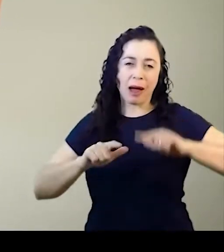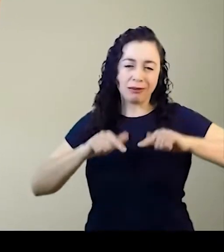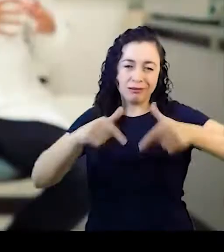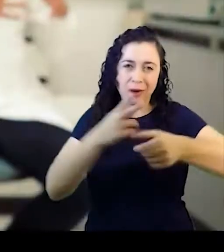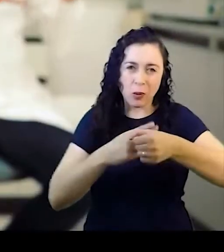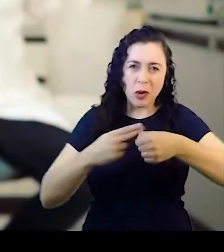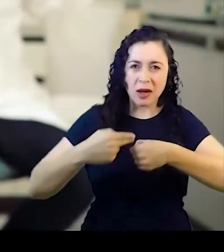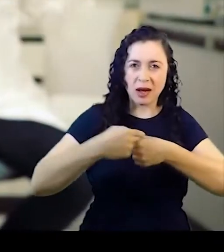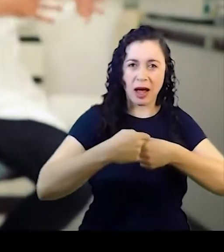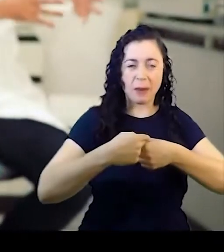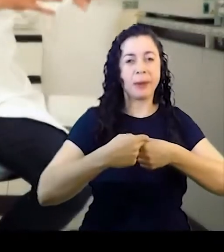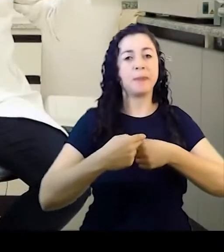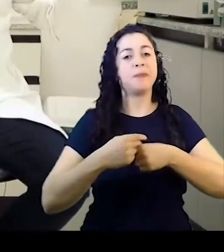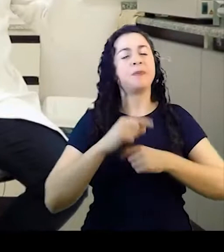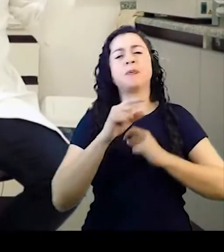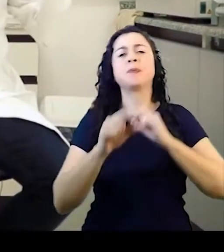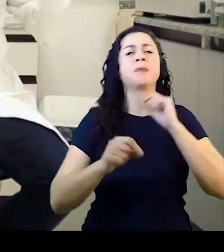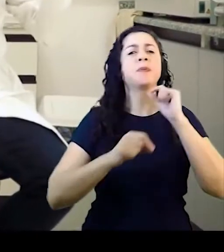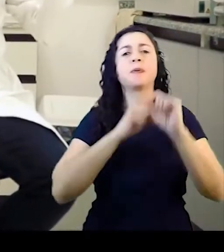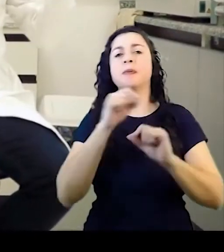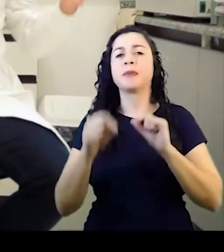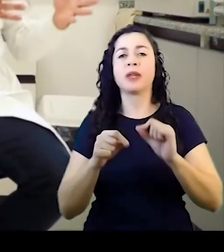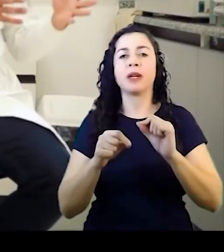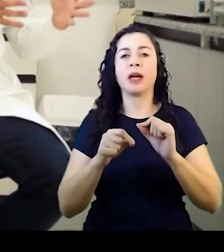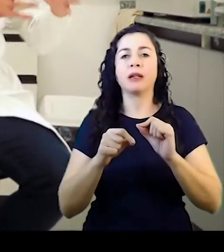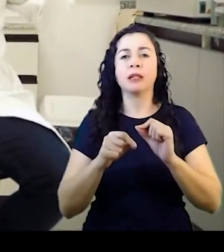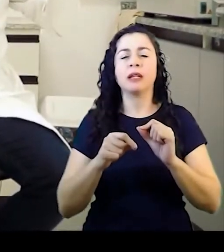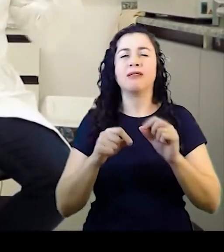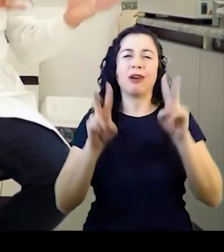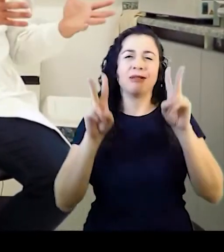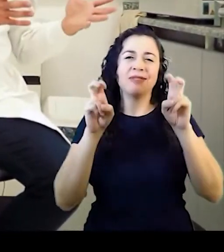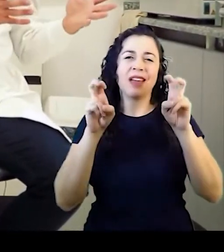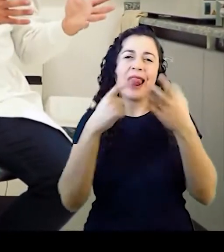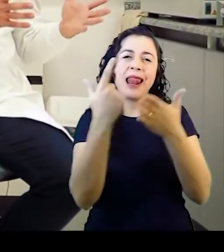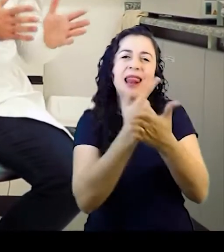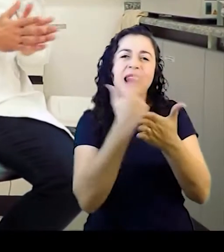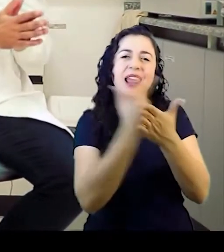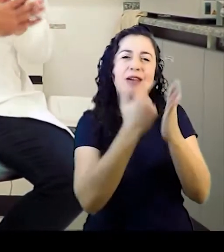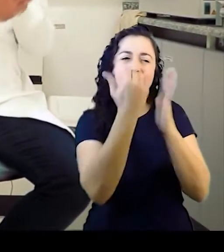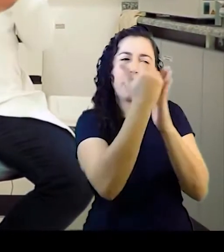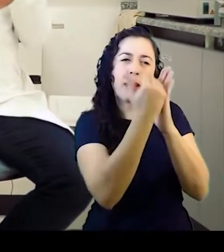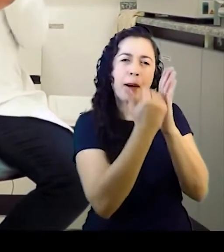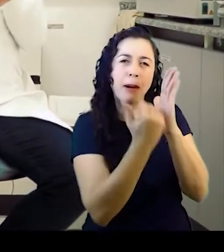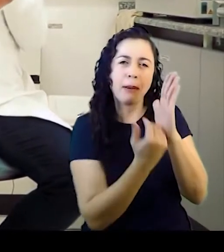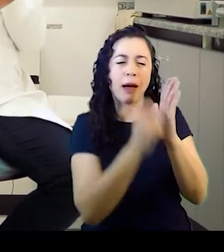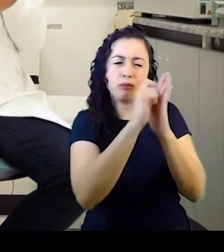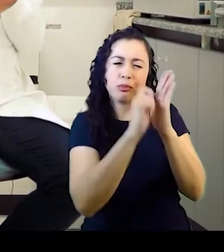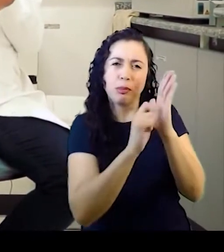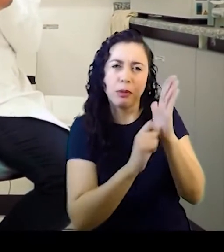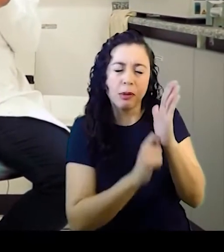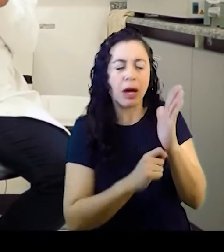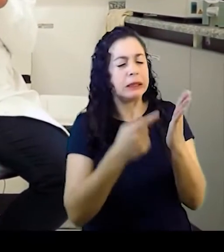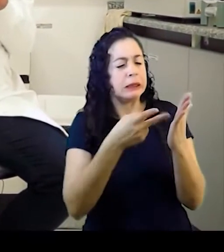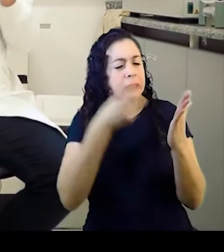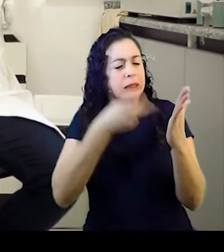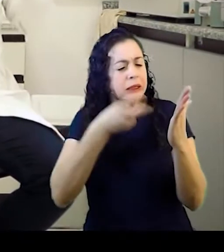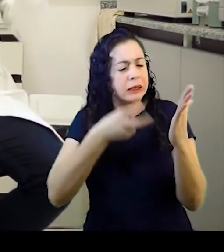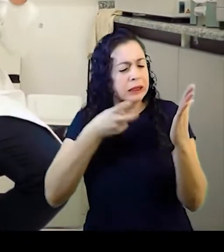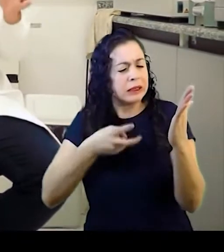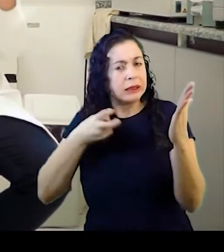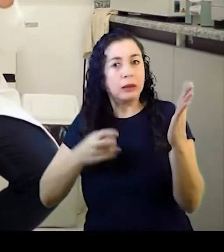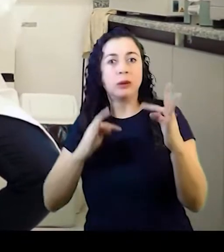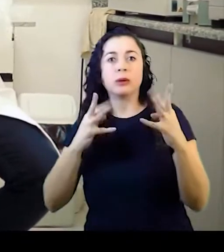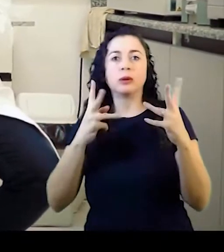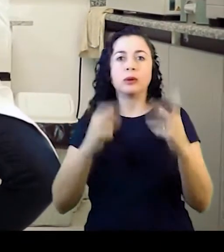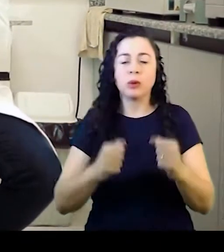é pegar esse livro de receita do vírus, identificar a página que